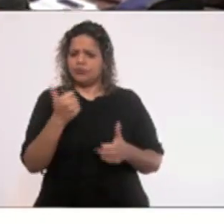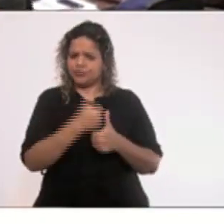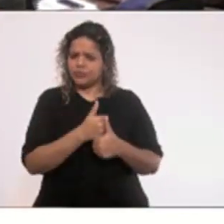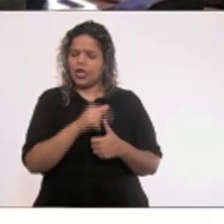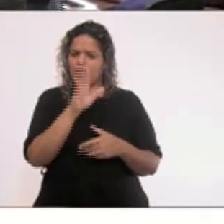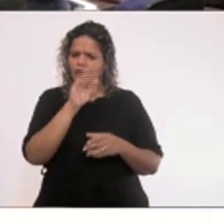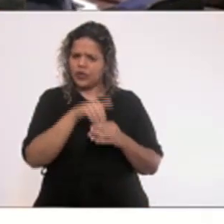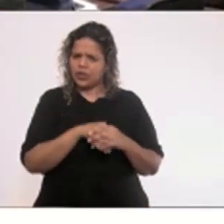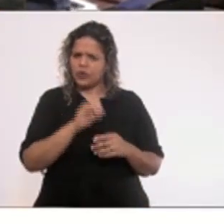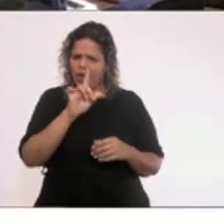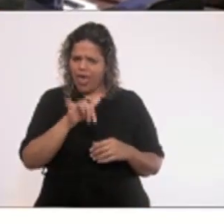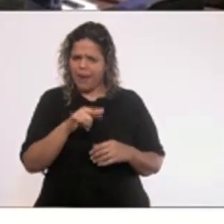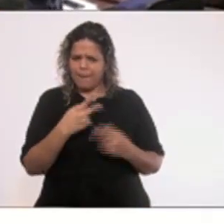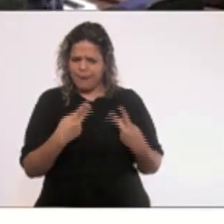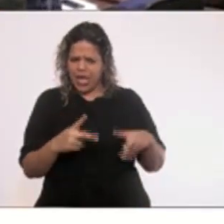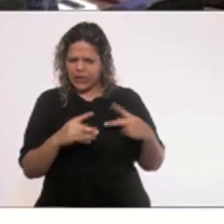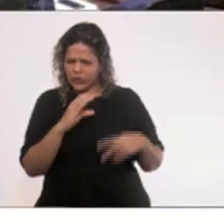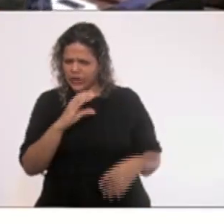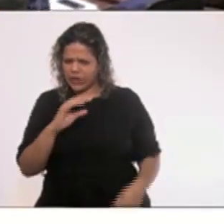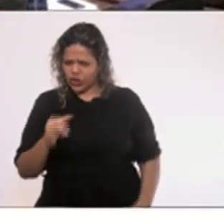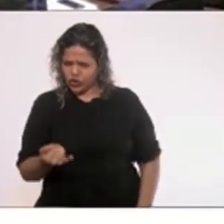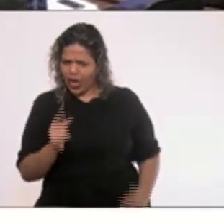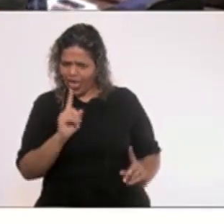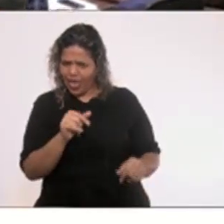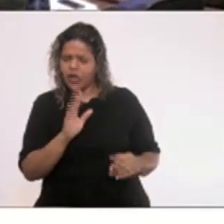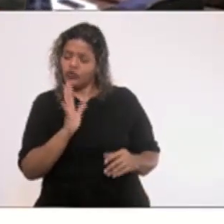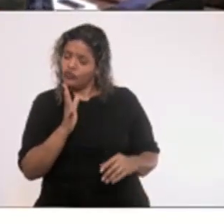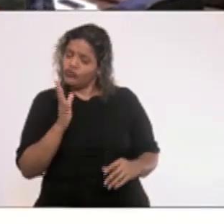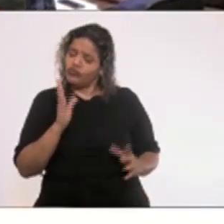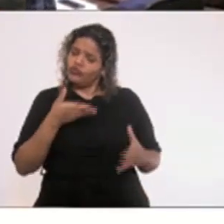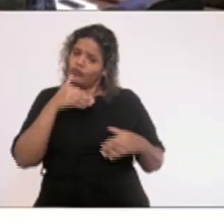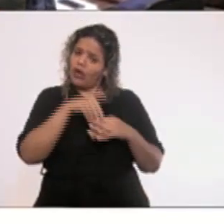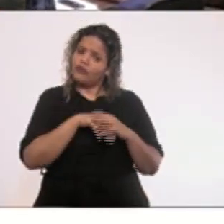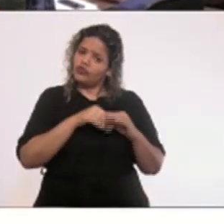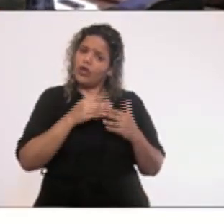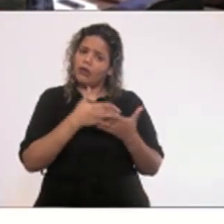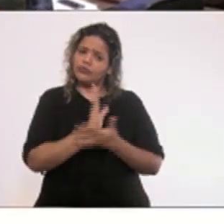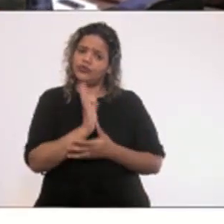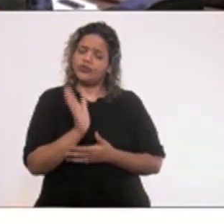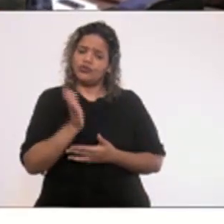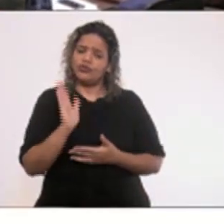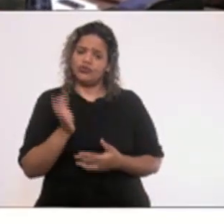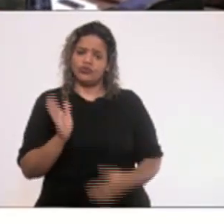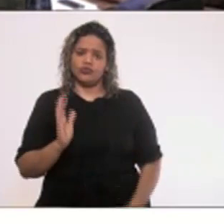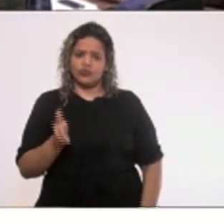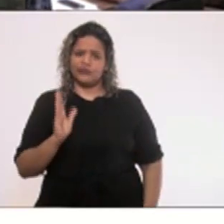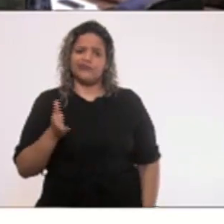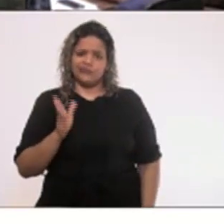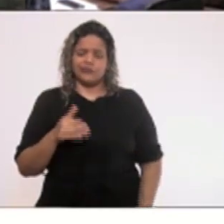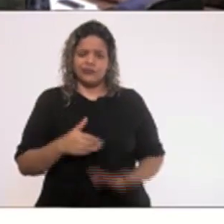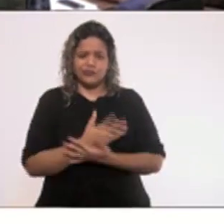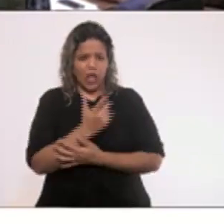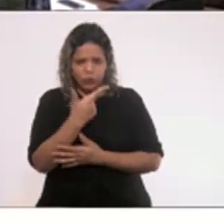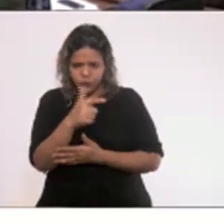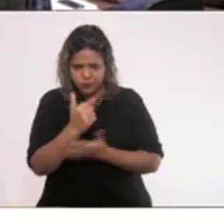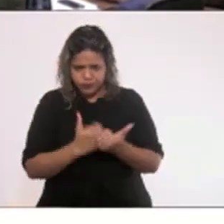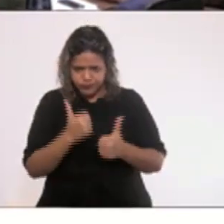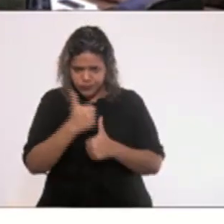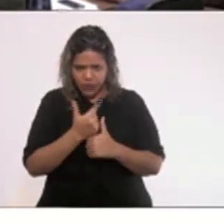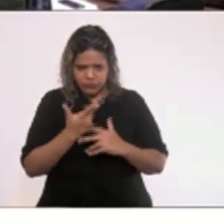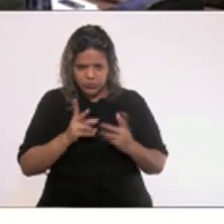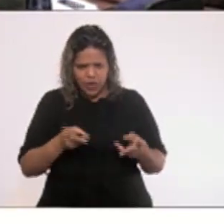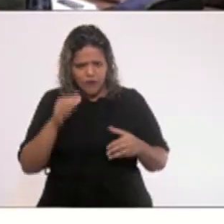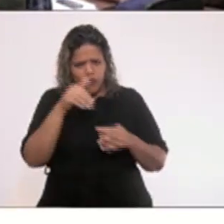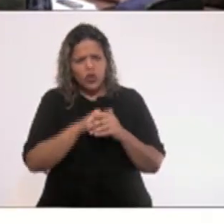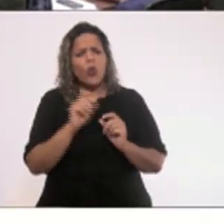a votação seria do parecer da CCJ. Já votou, já aprovou. Essa já foi, aprovado. Como não houve substitutivo, a gente